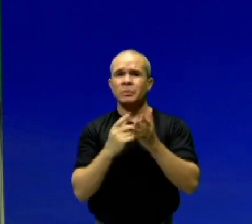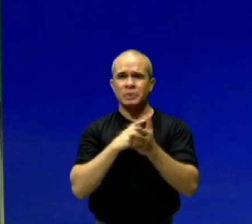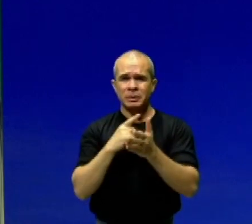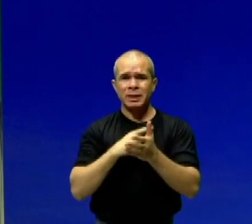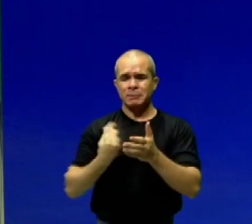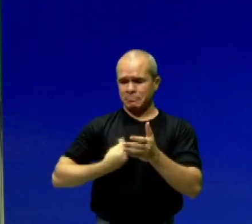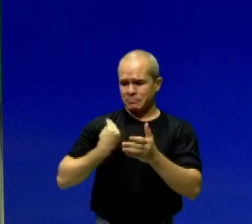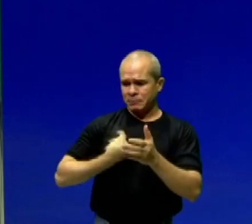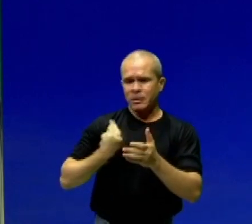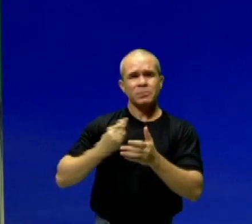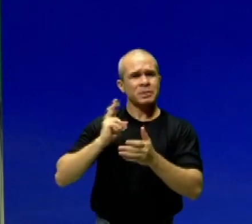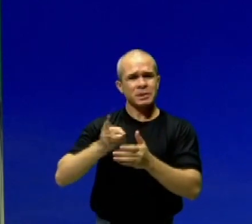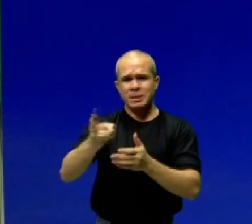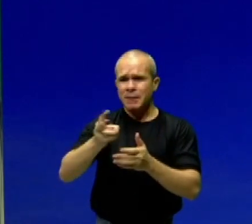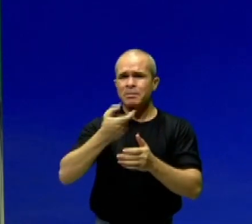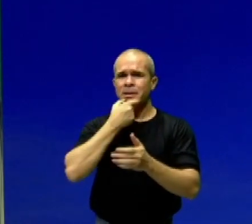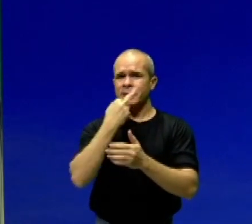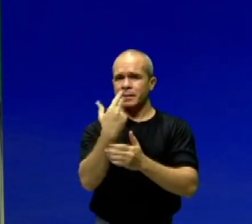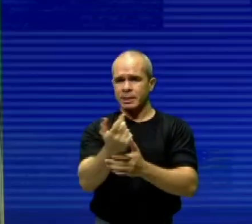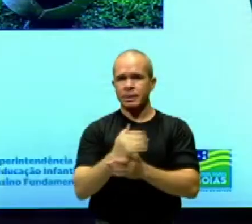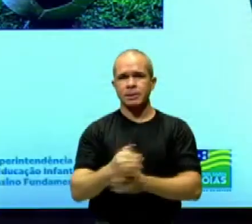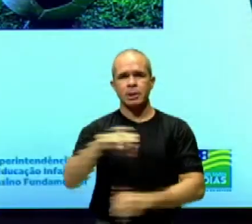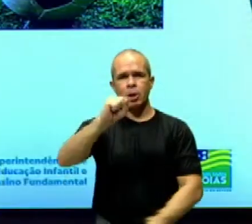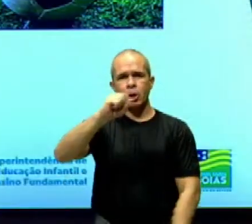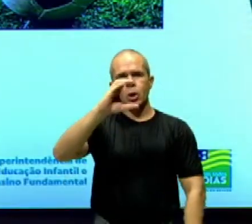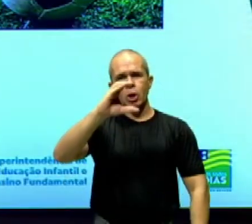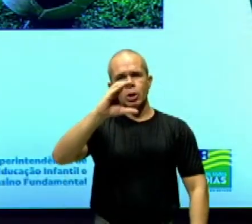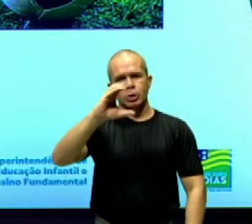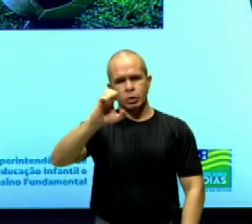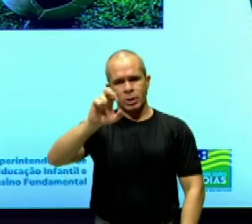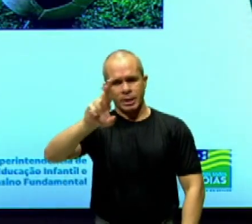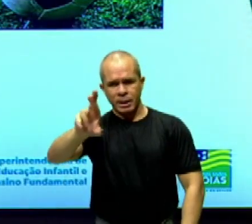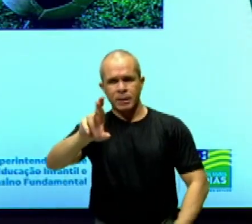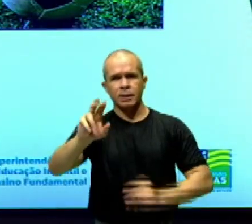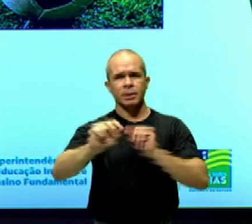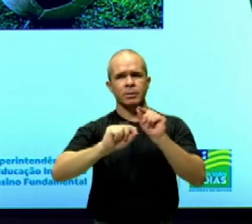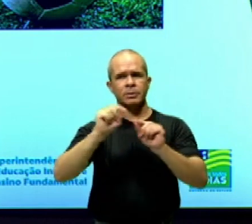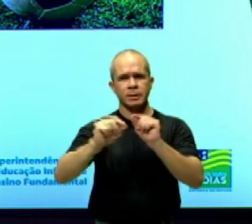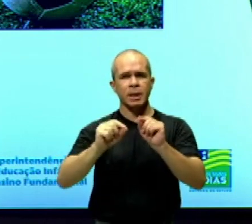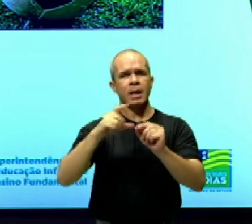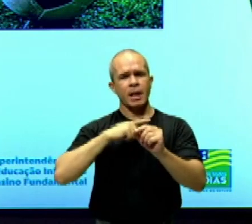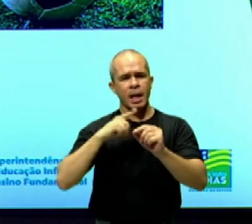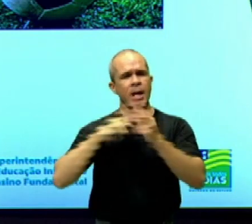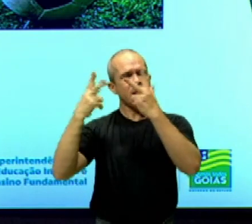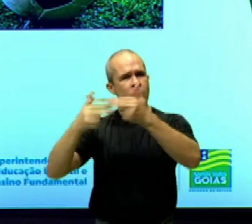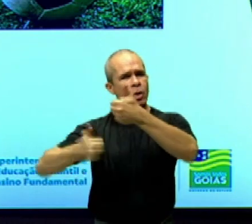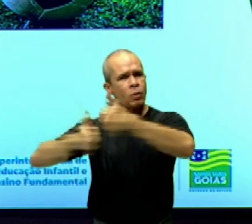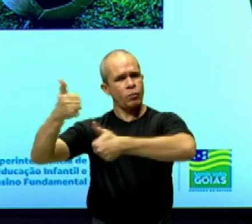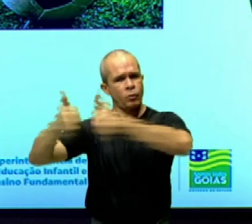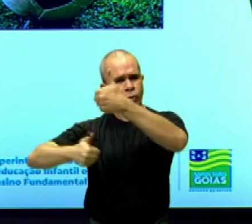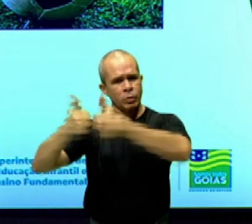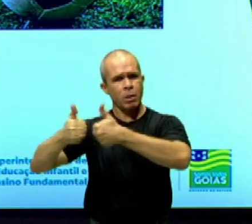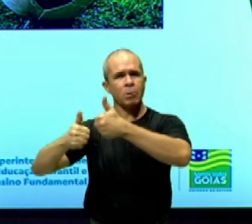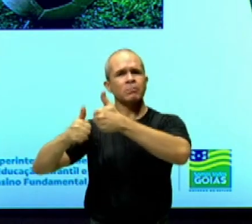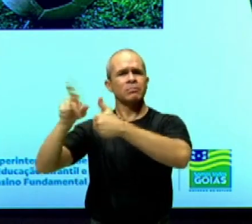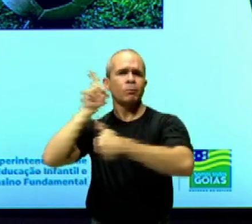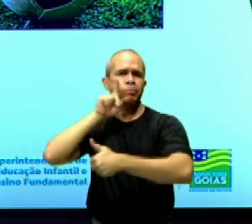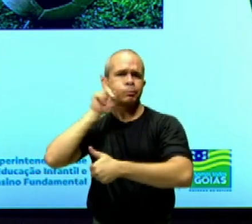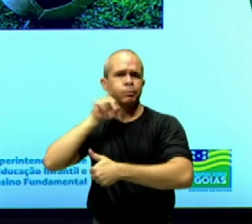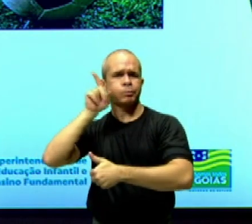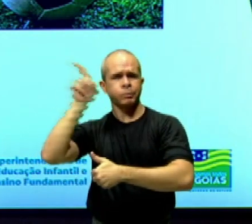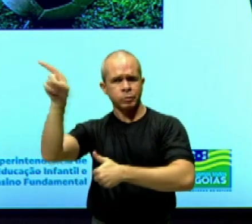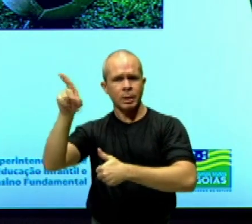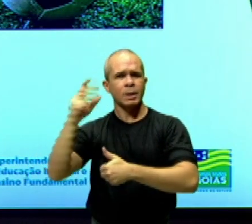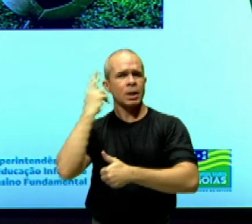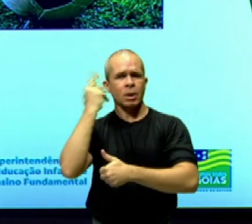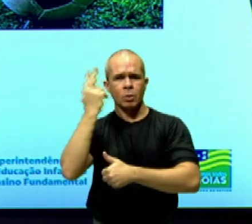muito presente. E aí você vai ver, ó, soccer, also called football, in most parts of the world,